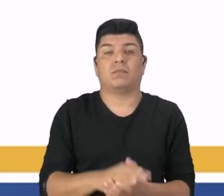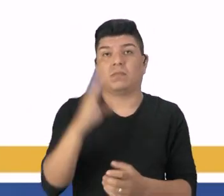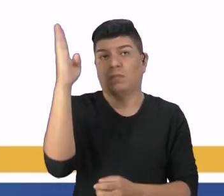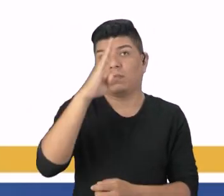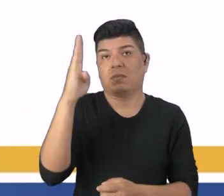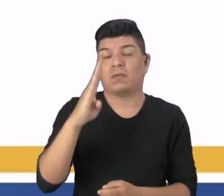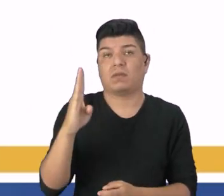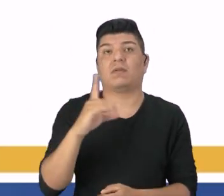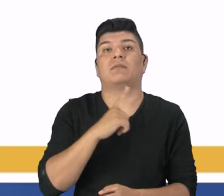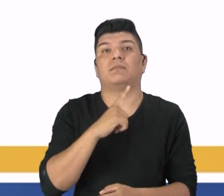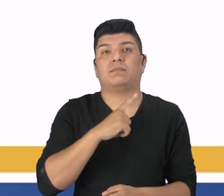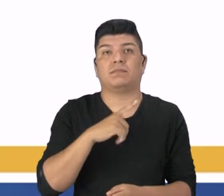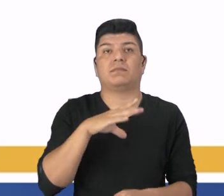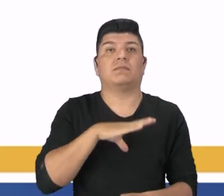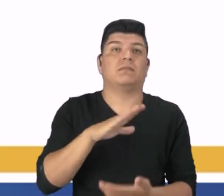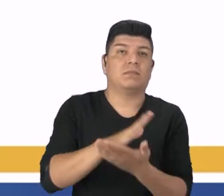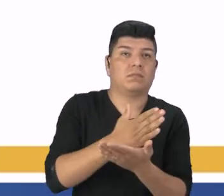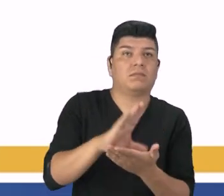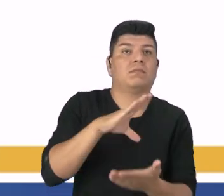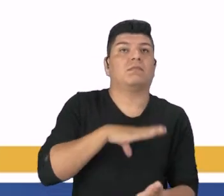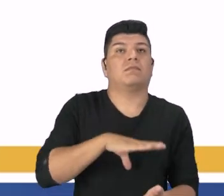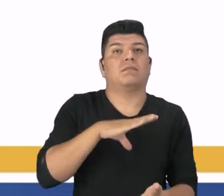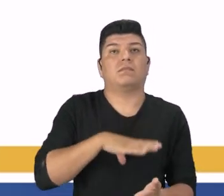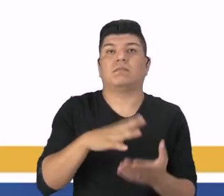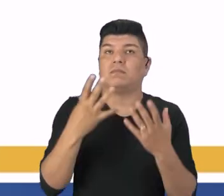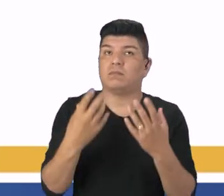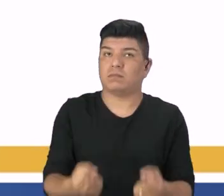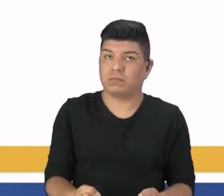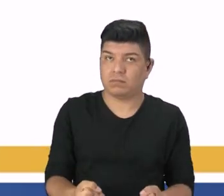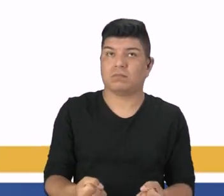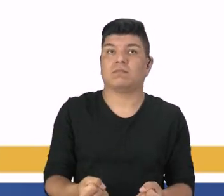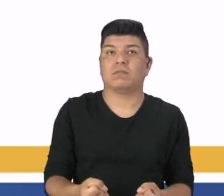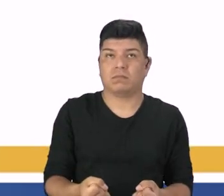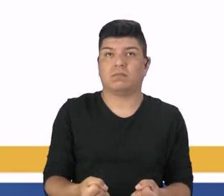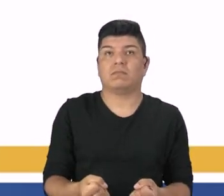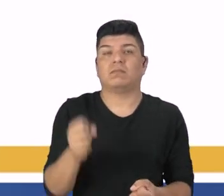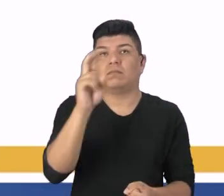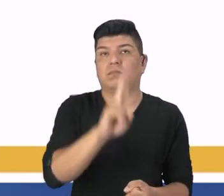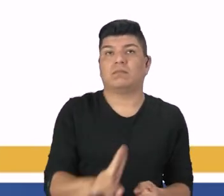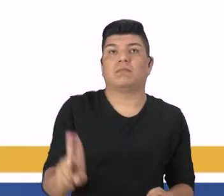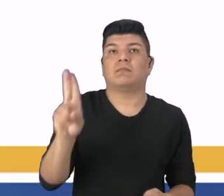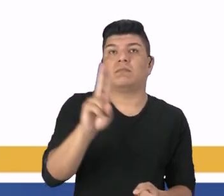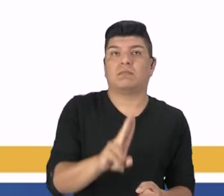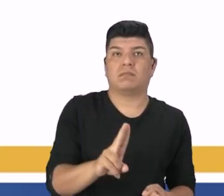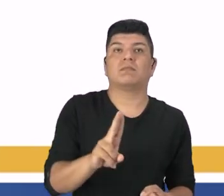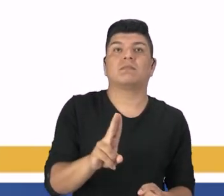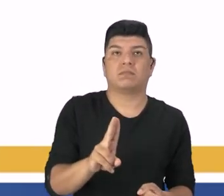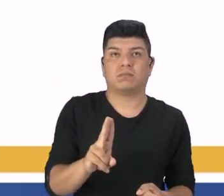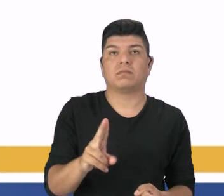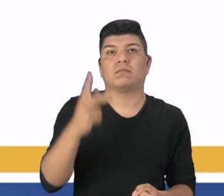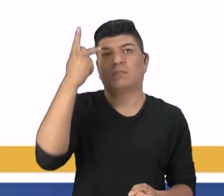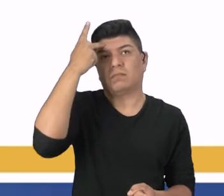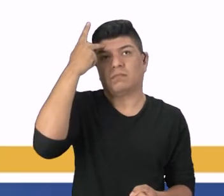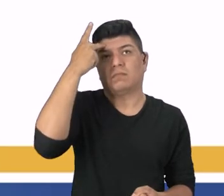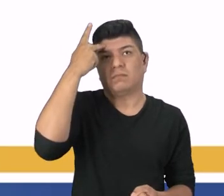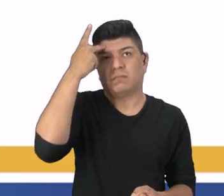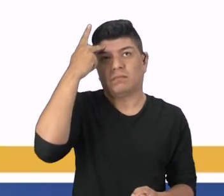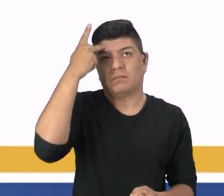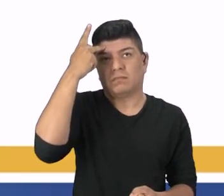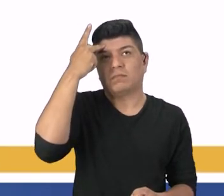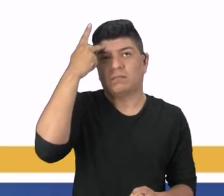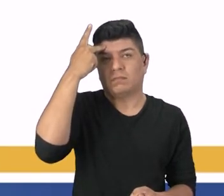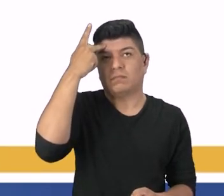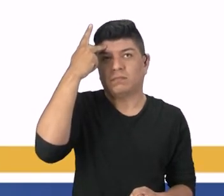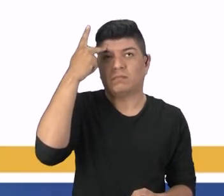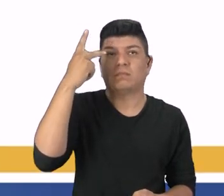nós também temos algumas cidades que já adotam algumas situações que usam inteligência artificial. São Paulo está na